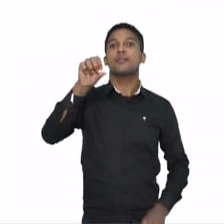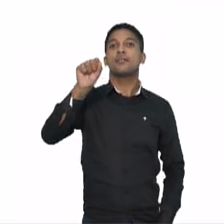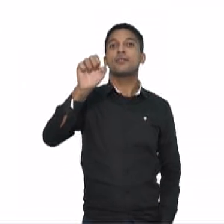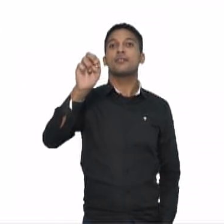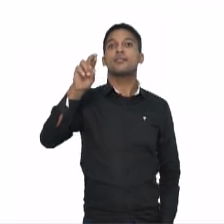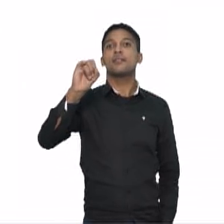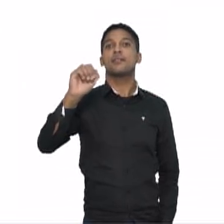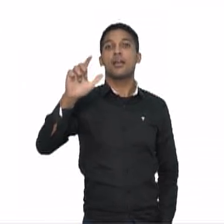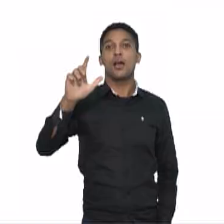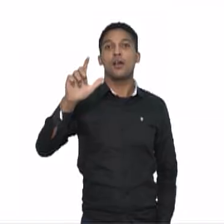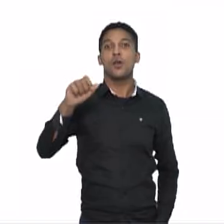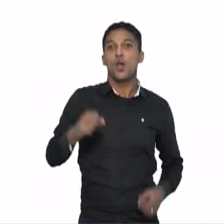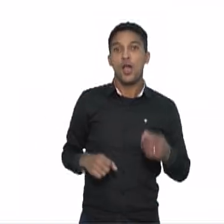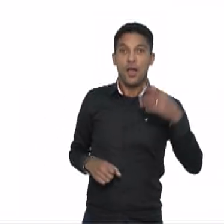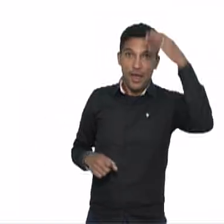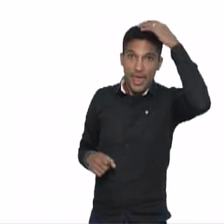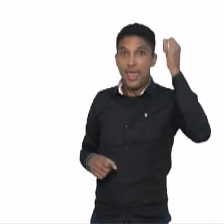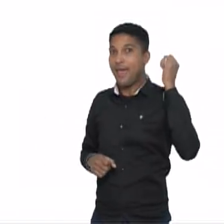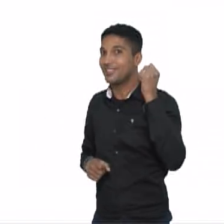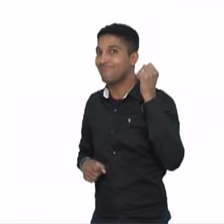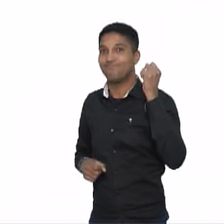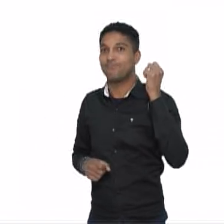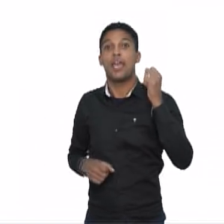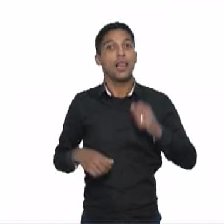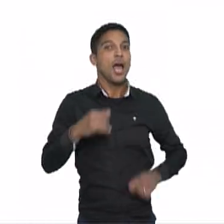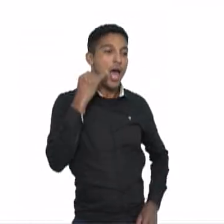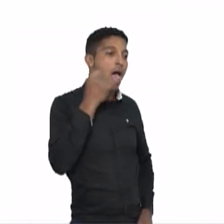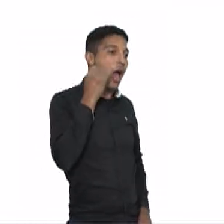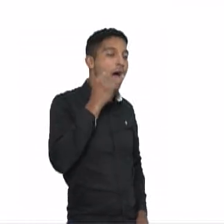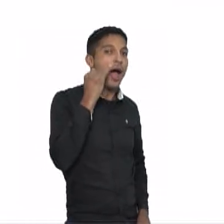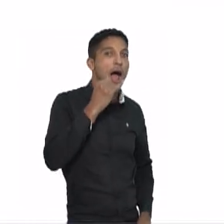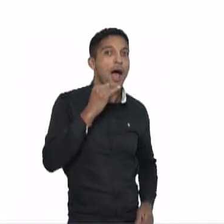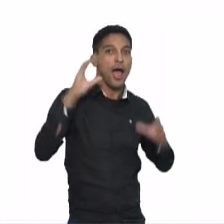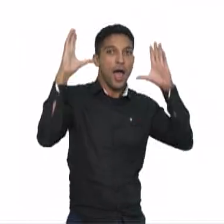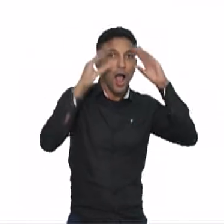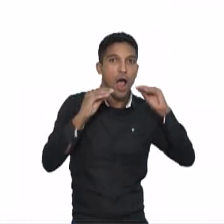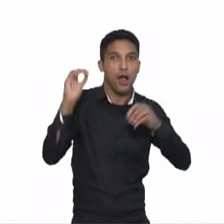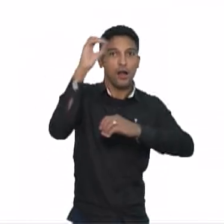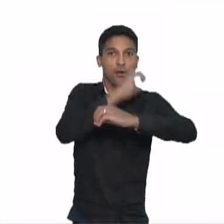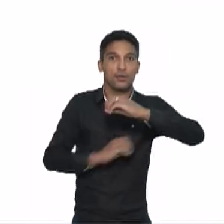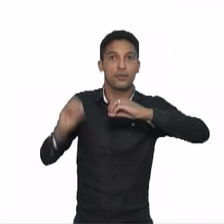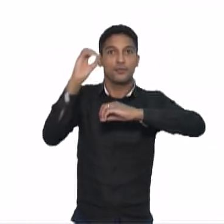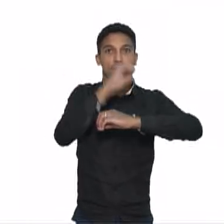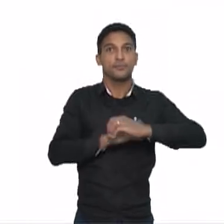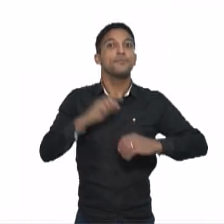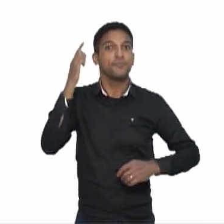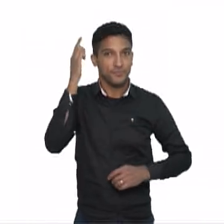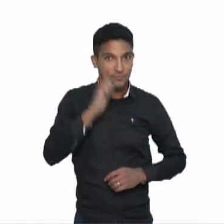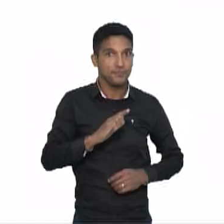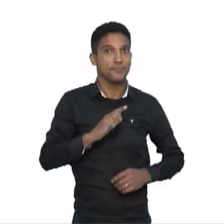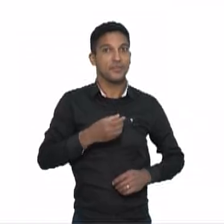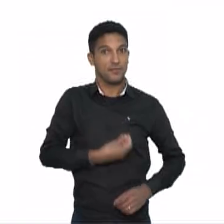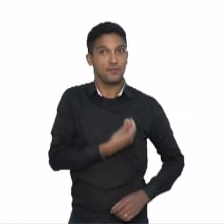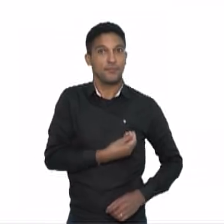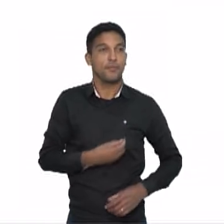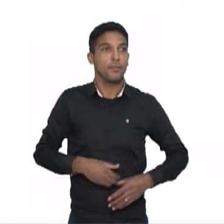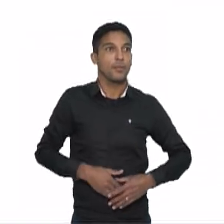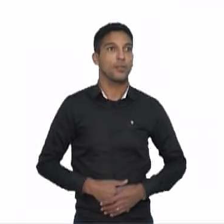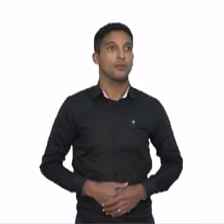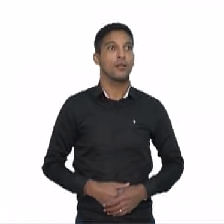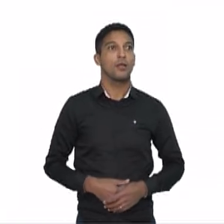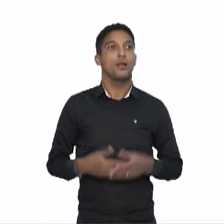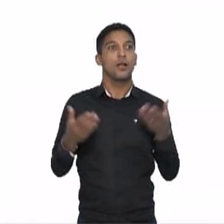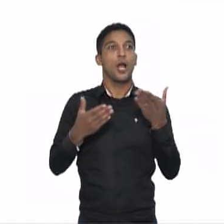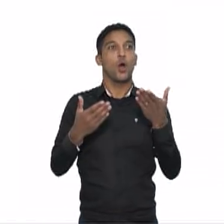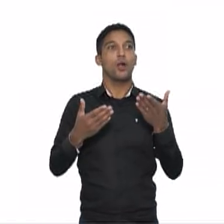Número 2. Sobre os antecedentes das novelas, como se diz no Brasil, pode-se afirmar que... Tá, novelas entre aspas,